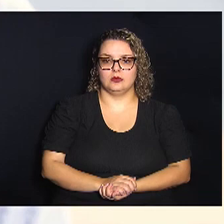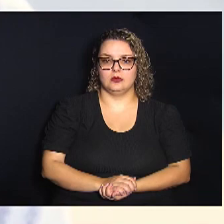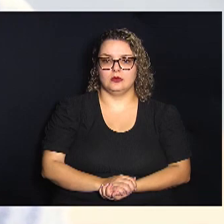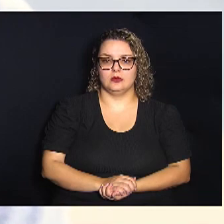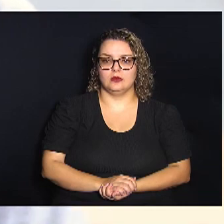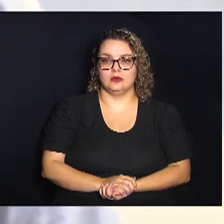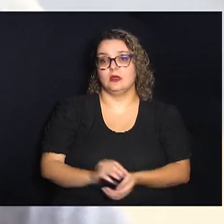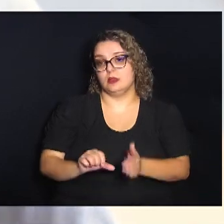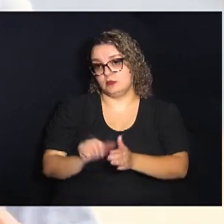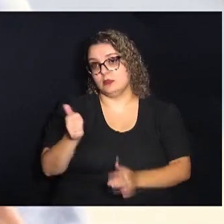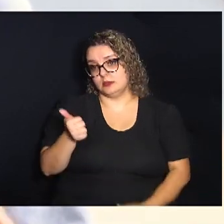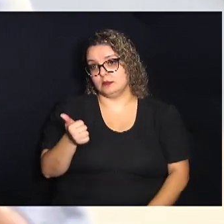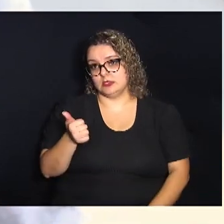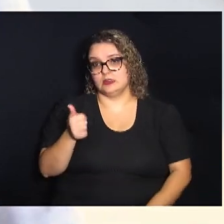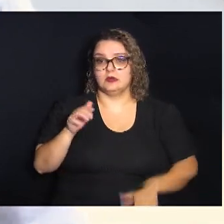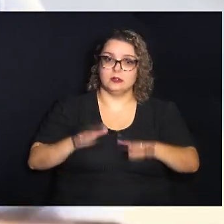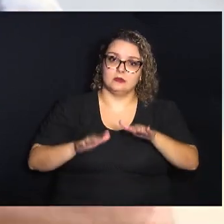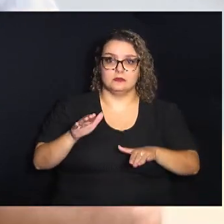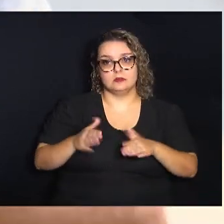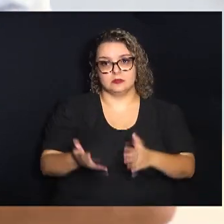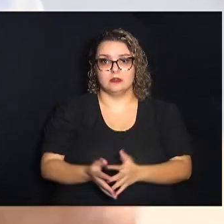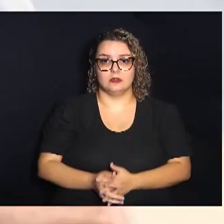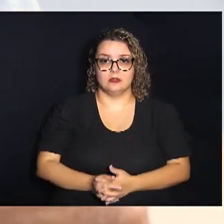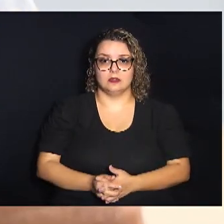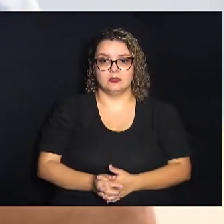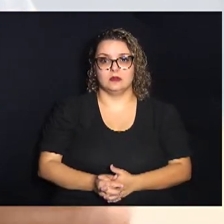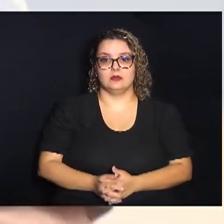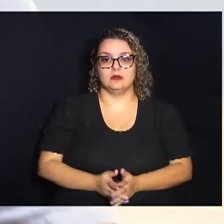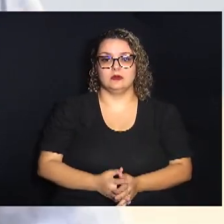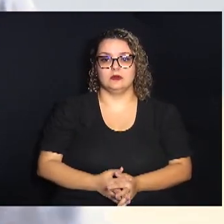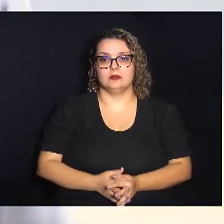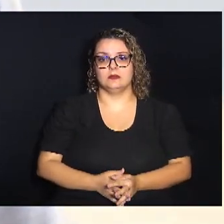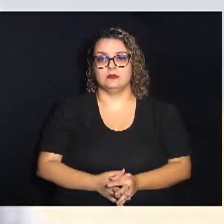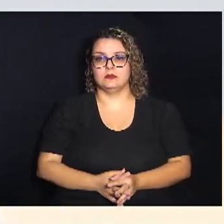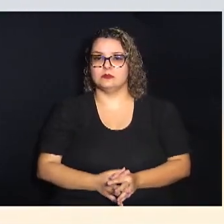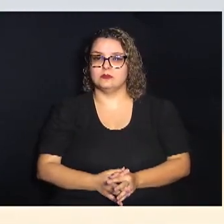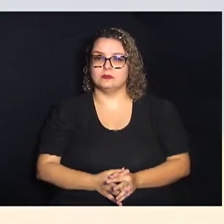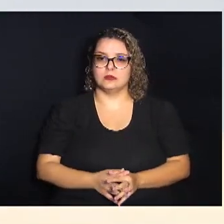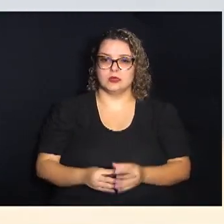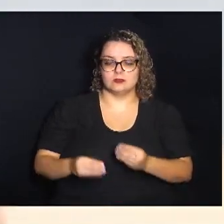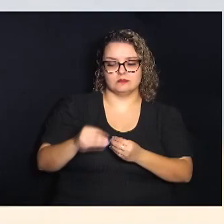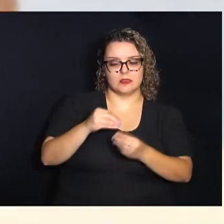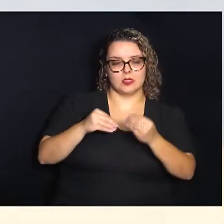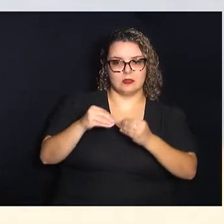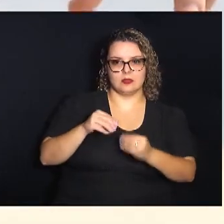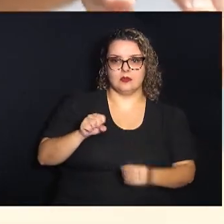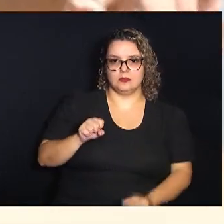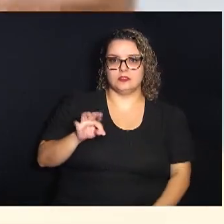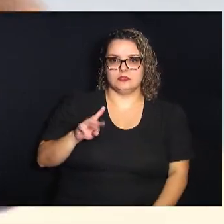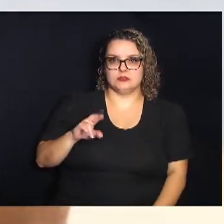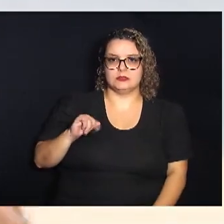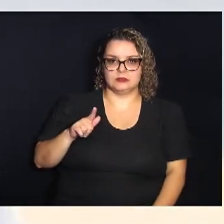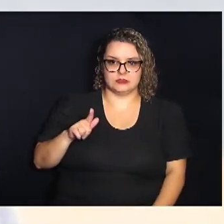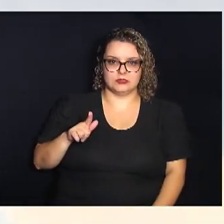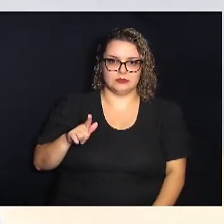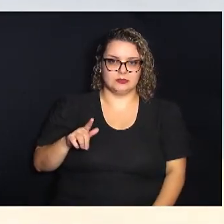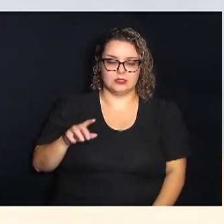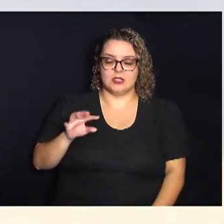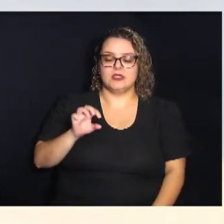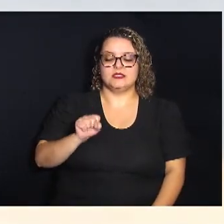A primeira talvez seja meio que uma simbiose ali, é o street, que é o skate na rua, porque